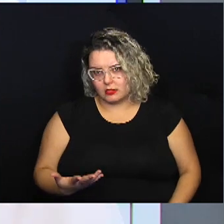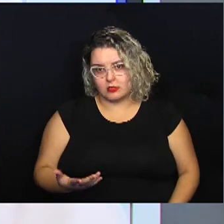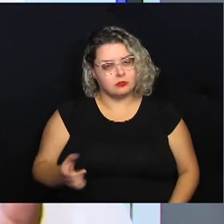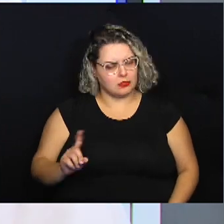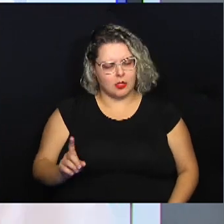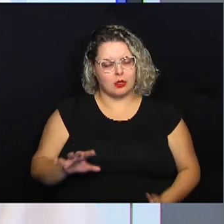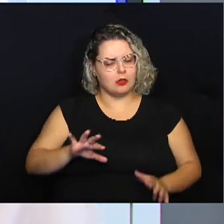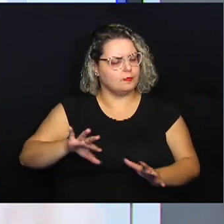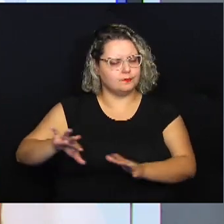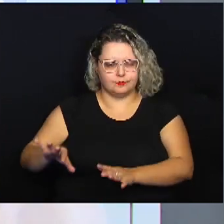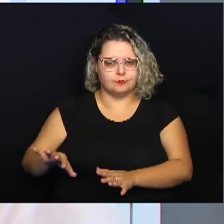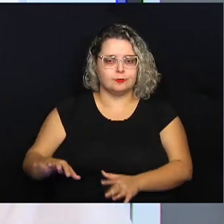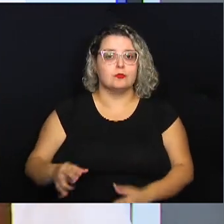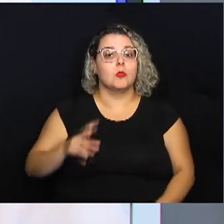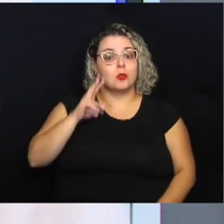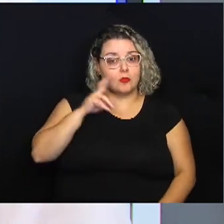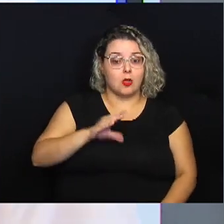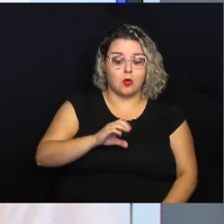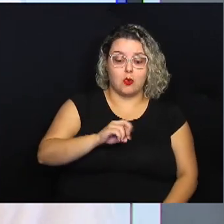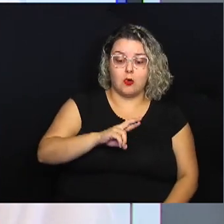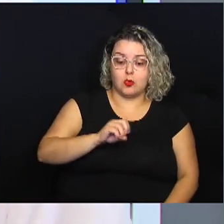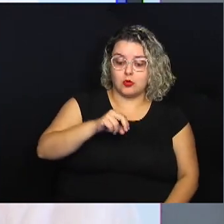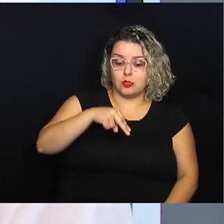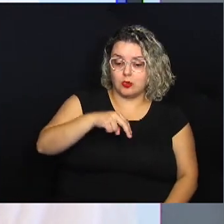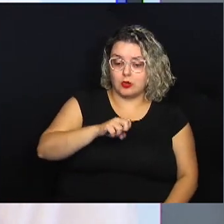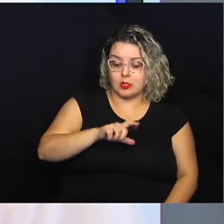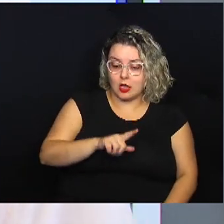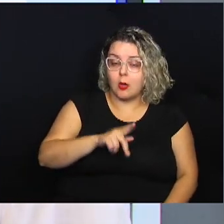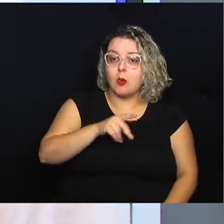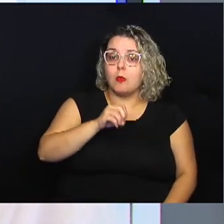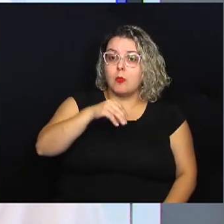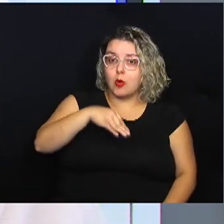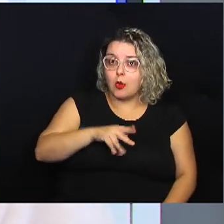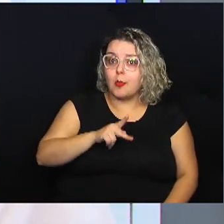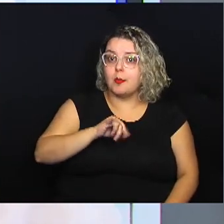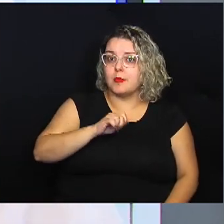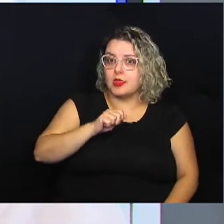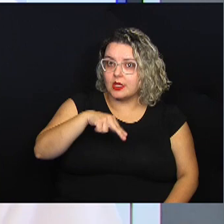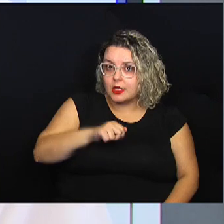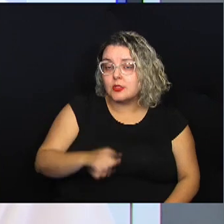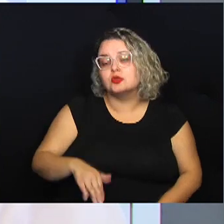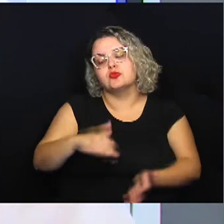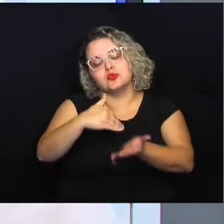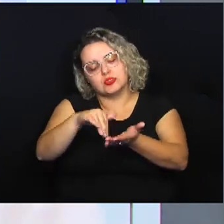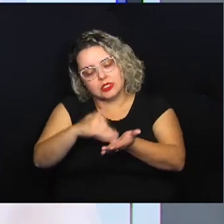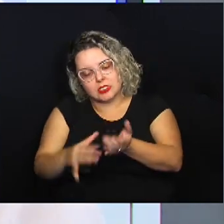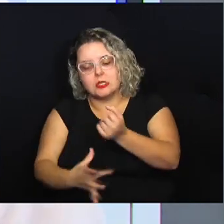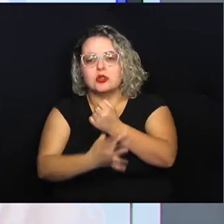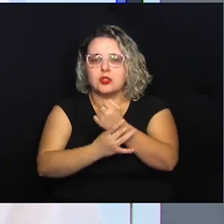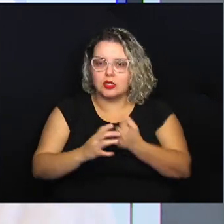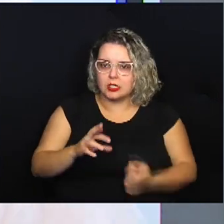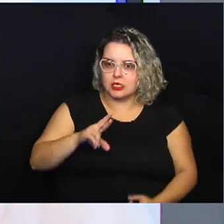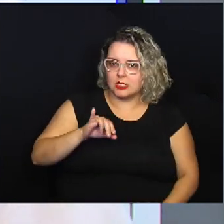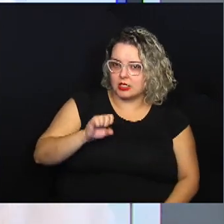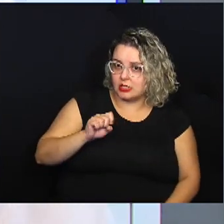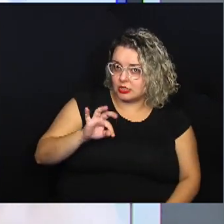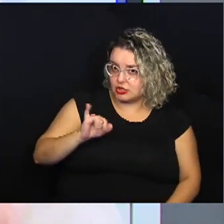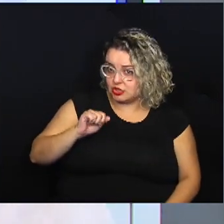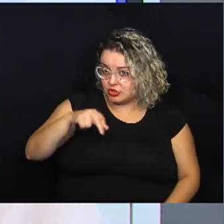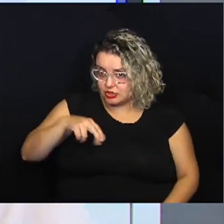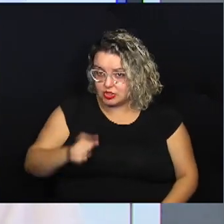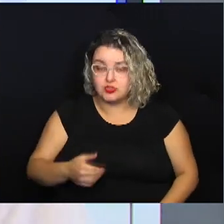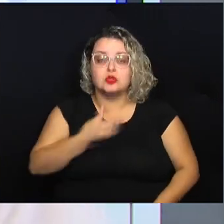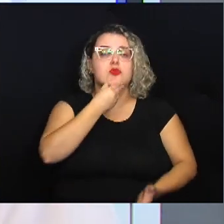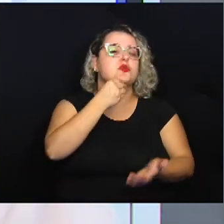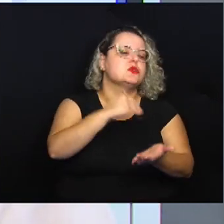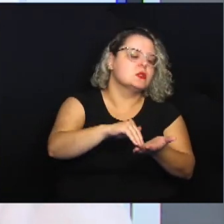gente vê o Coronel Pompiani, que vai passar esse projeto, o secretário de Segurança, Cristiano Bige, com a seriedade, o secretário de Educação, o prefeito